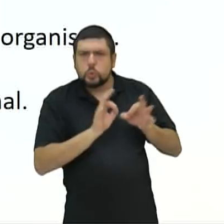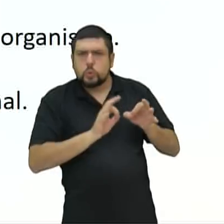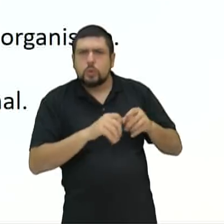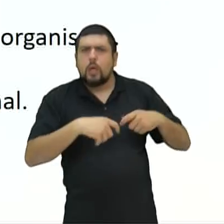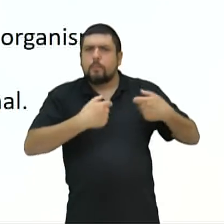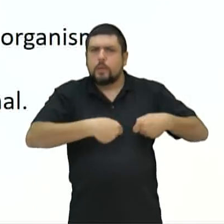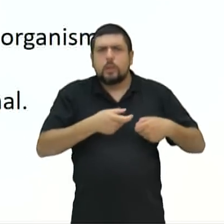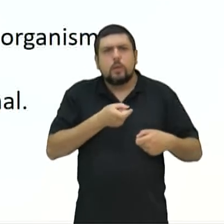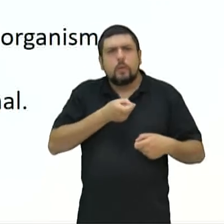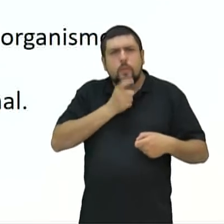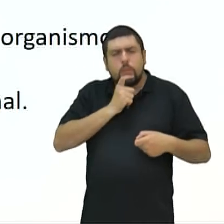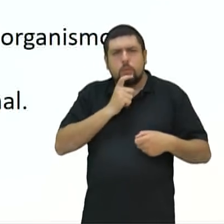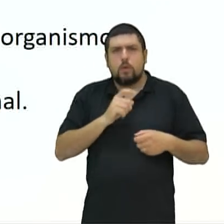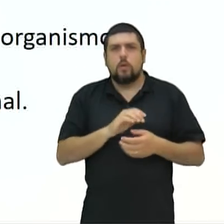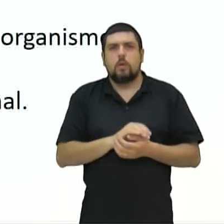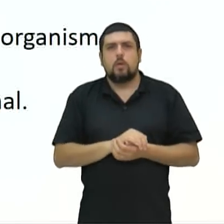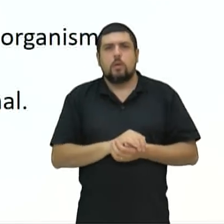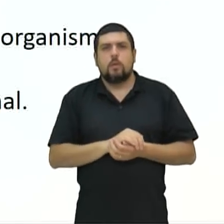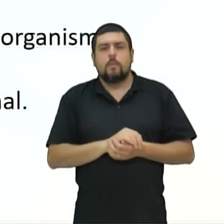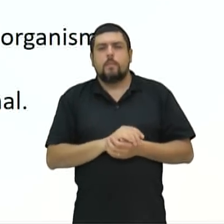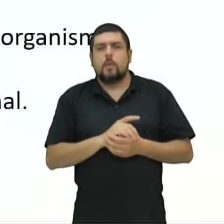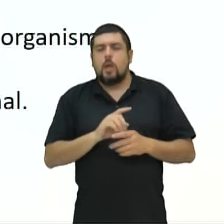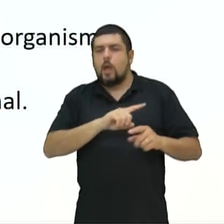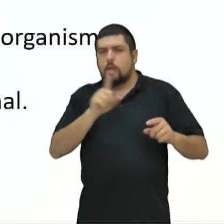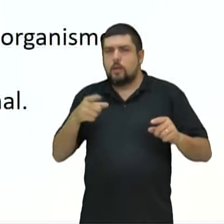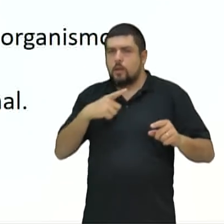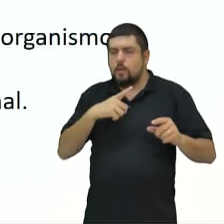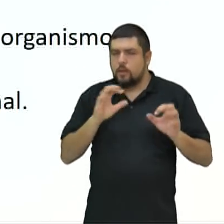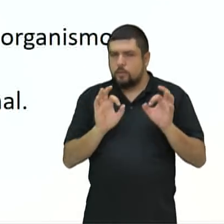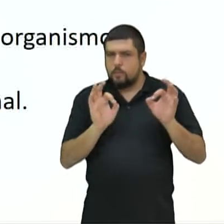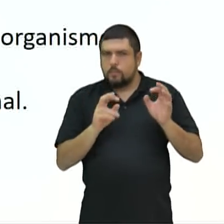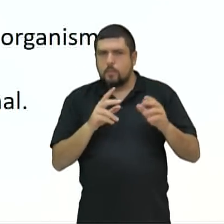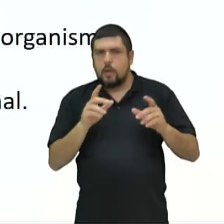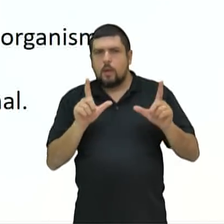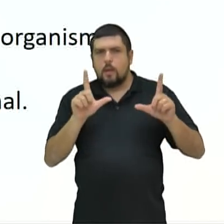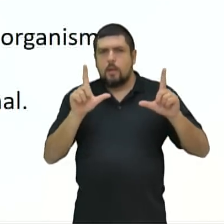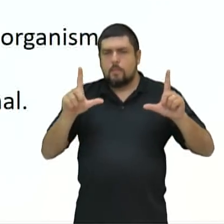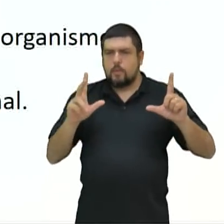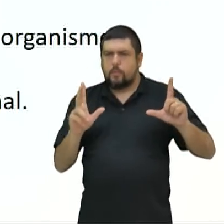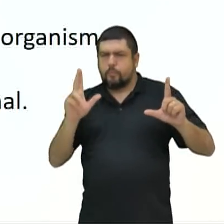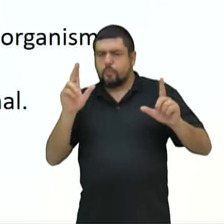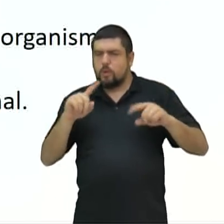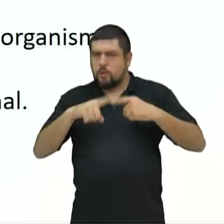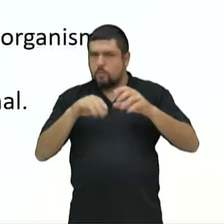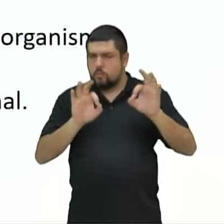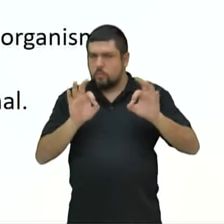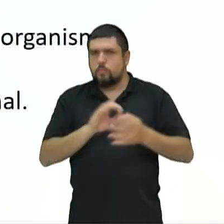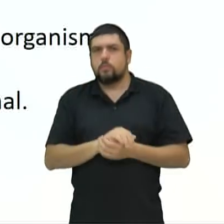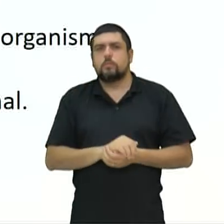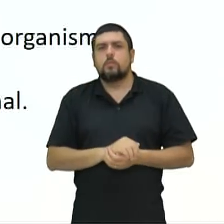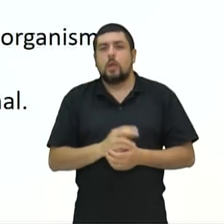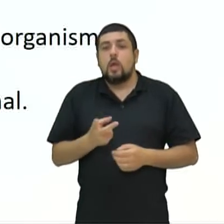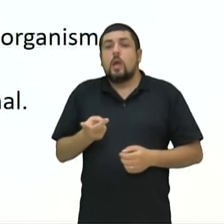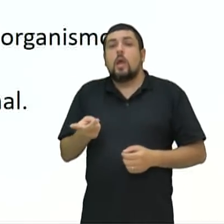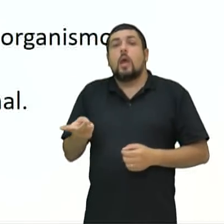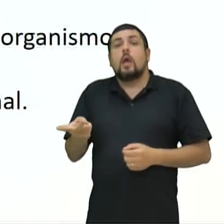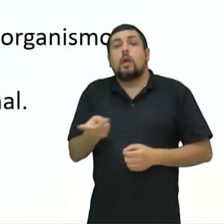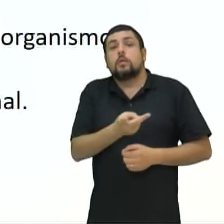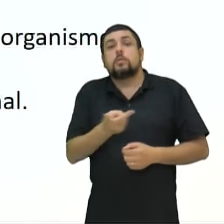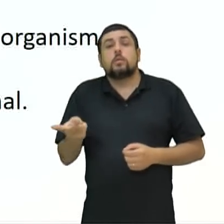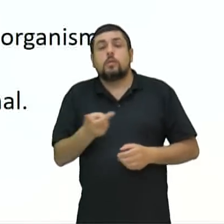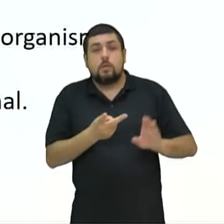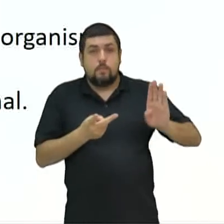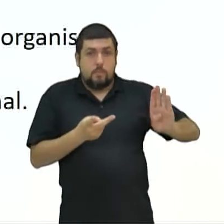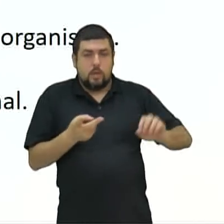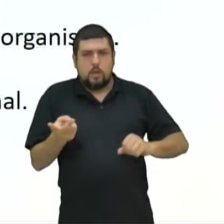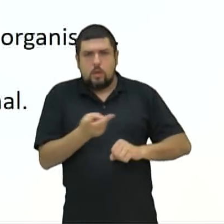refrigeração. Aqui saiu uma palavra a mais ali, mas eu arrumo para vocês no slide depois, tá? Letra B. Ambas representam uma possível imunização do